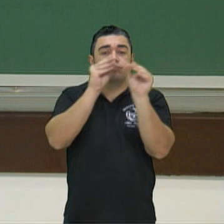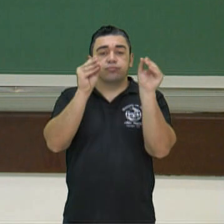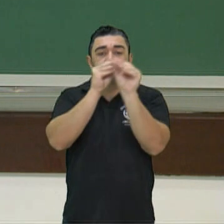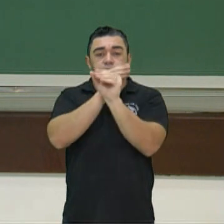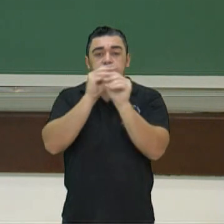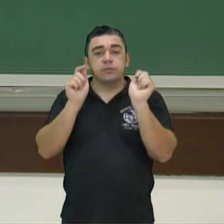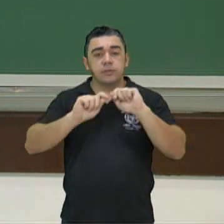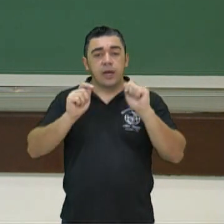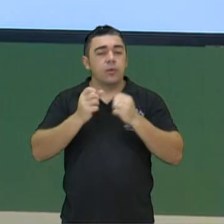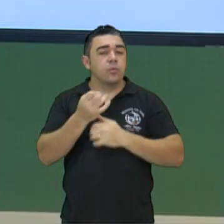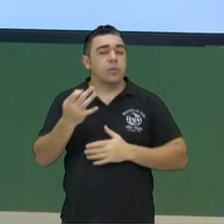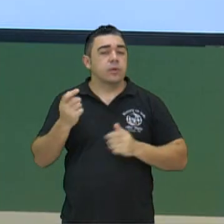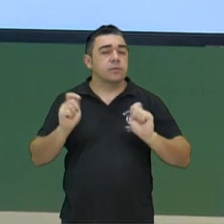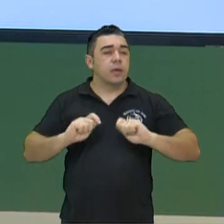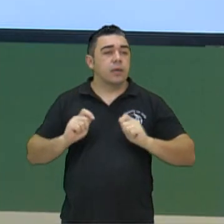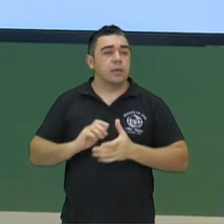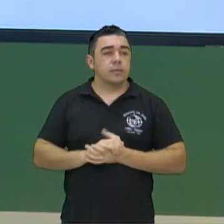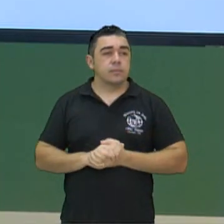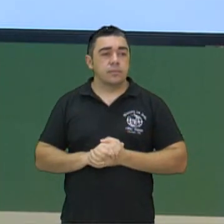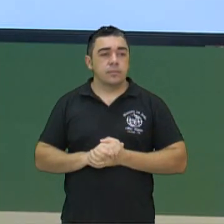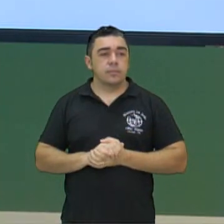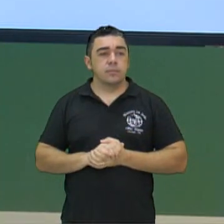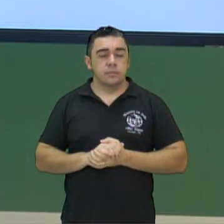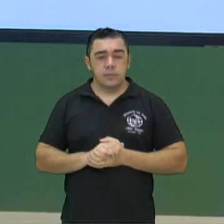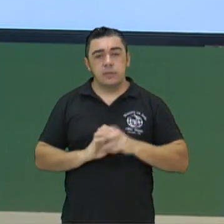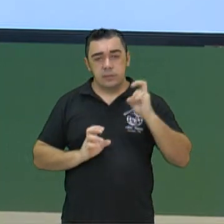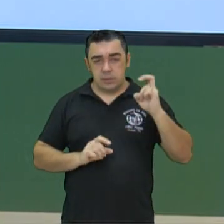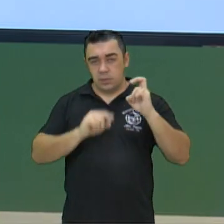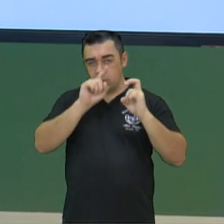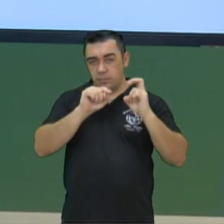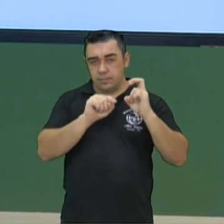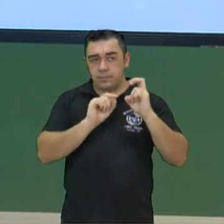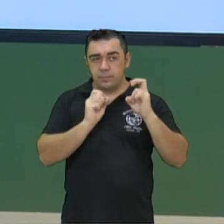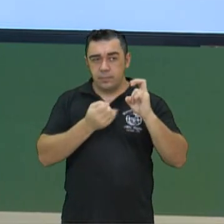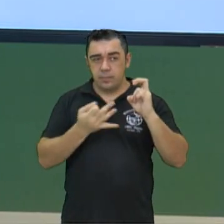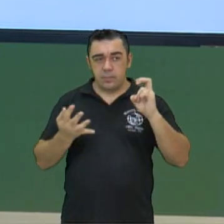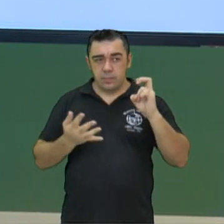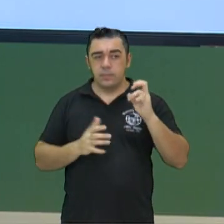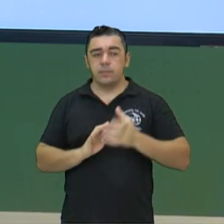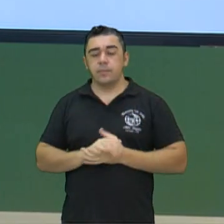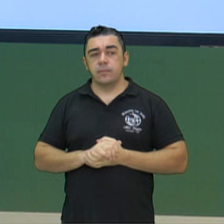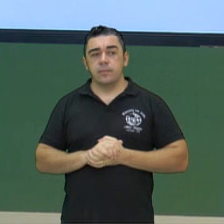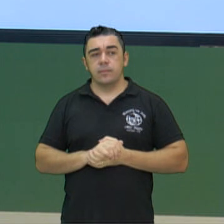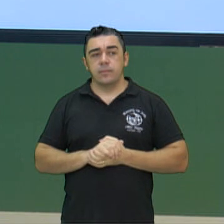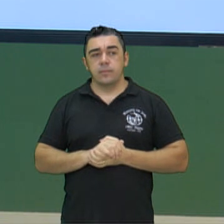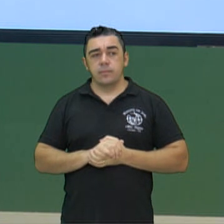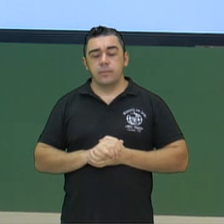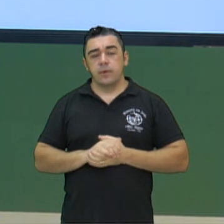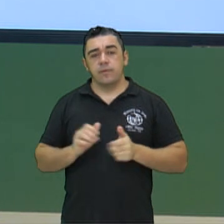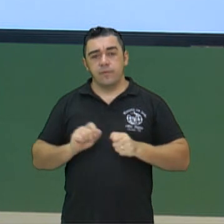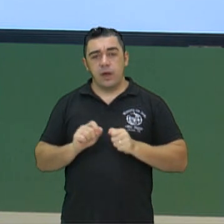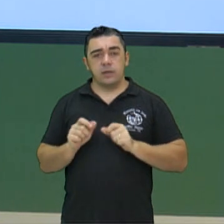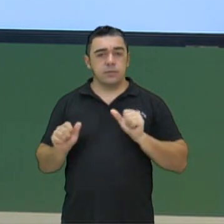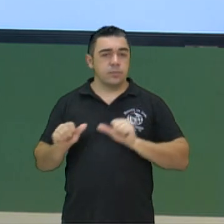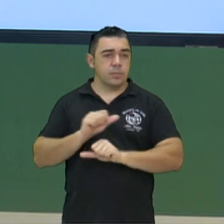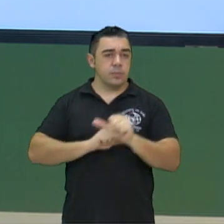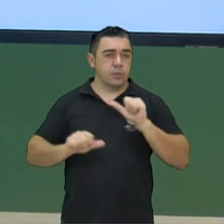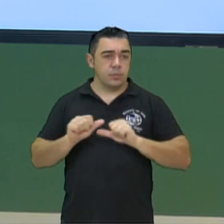Então, quantas possibilidades eu tenho aqui? Eu tenho 5 possibilidades. Eu vou resolver a permutação